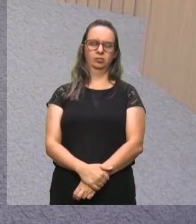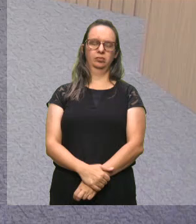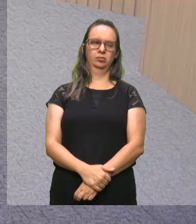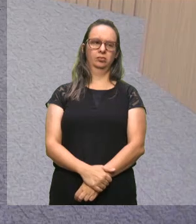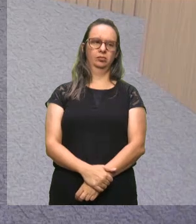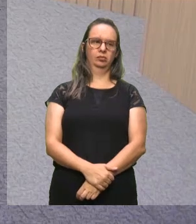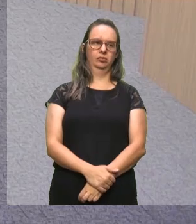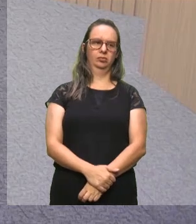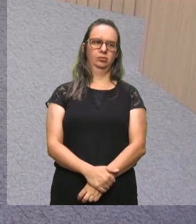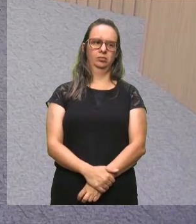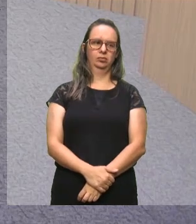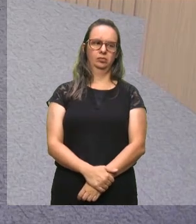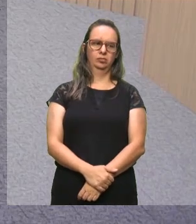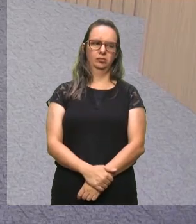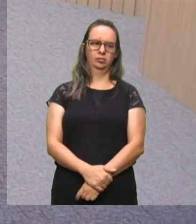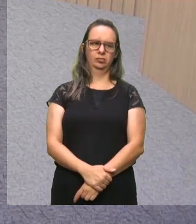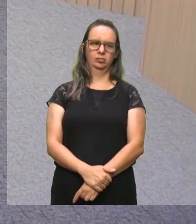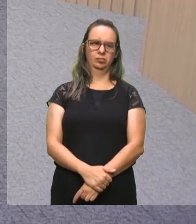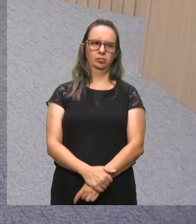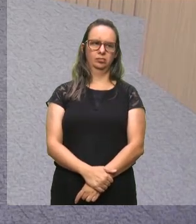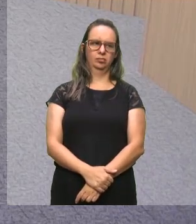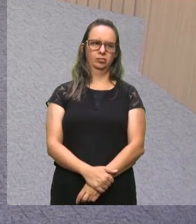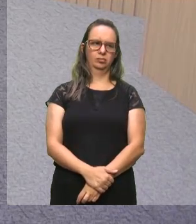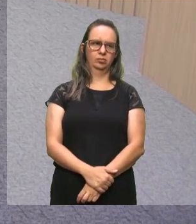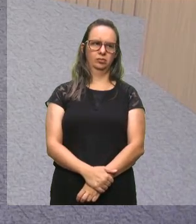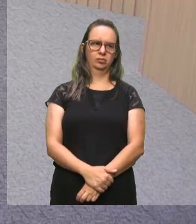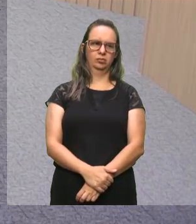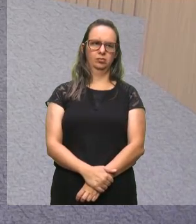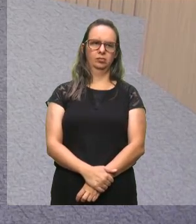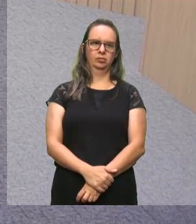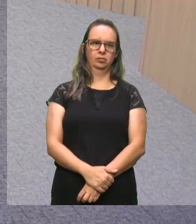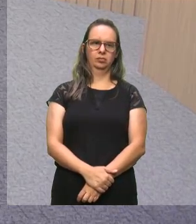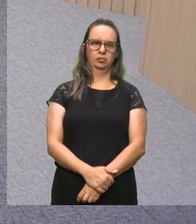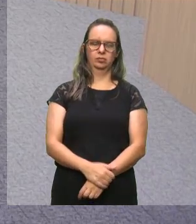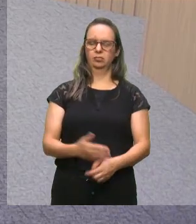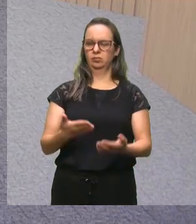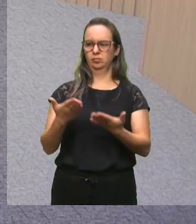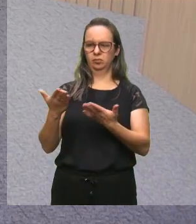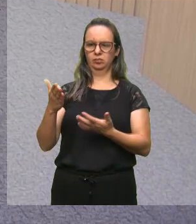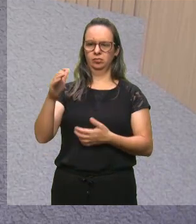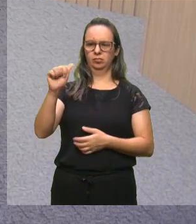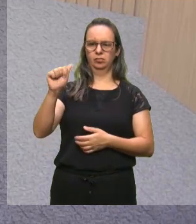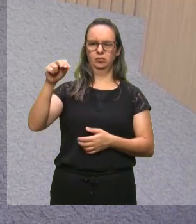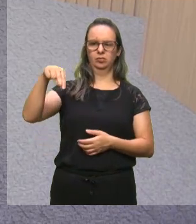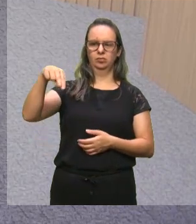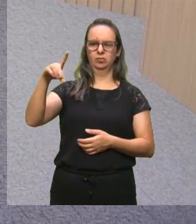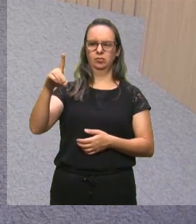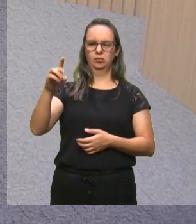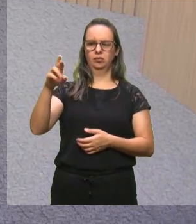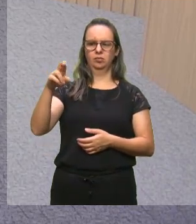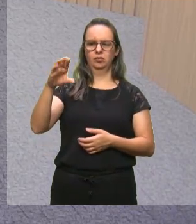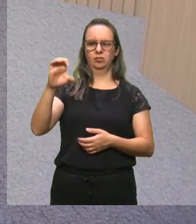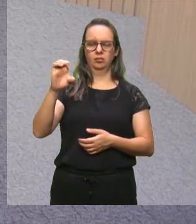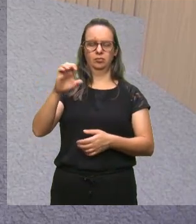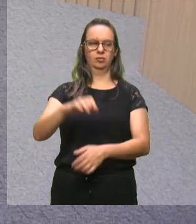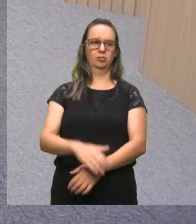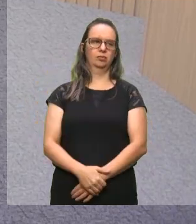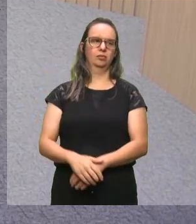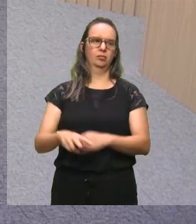Agora passaremos para a fala do senhor André Luiz Viana, auxiliar administrativo. Pode subir à tribuna.